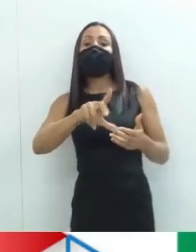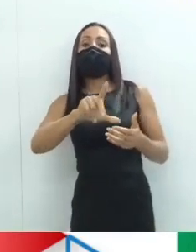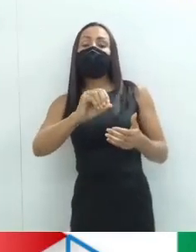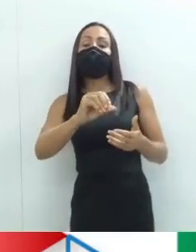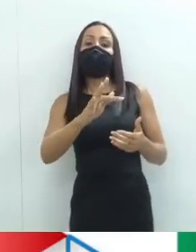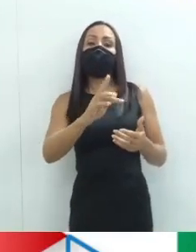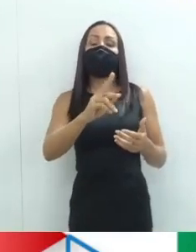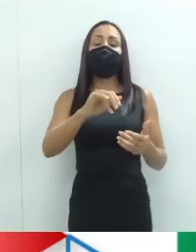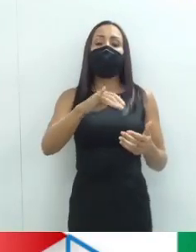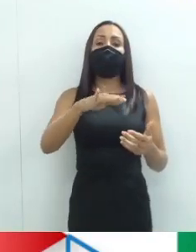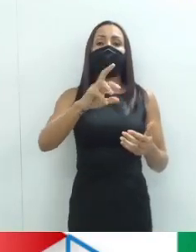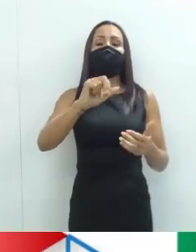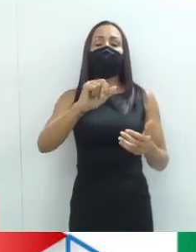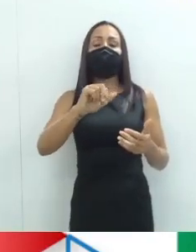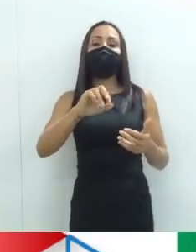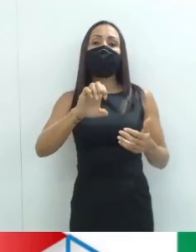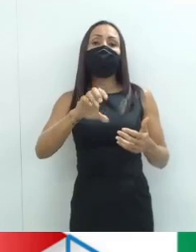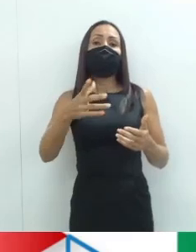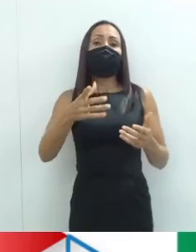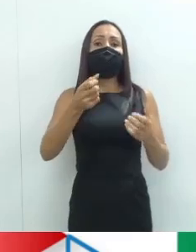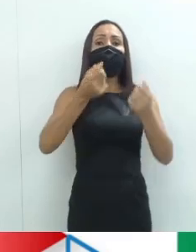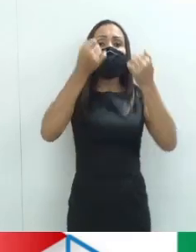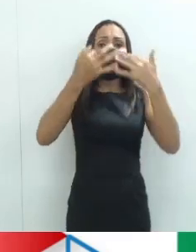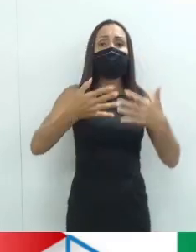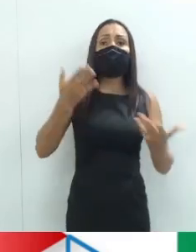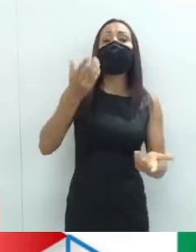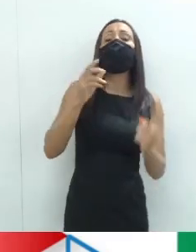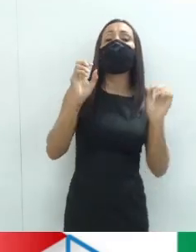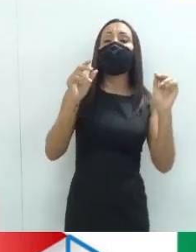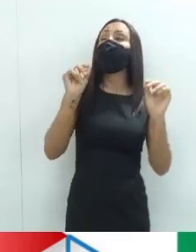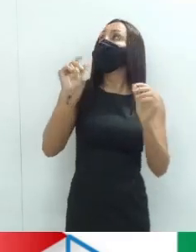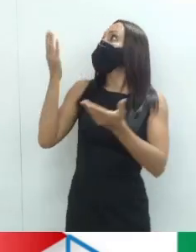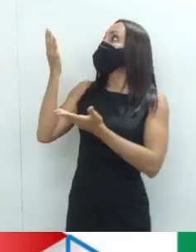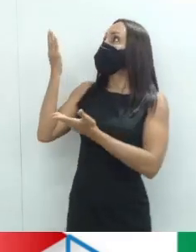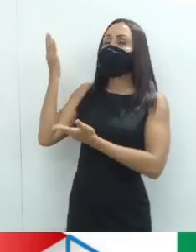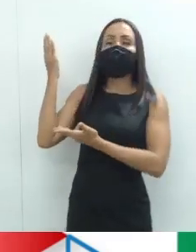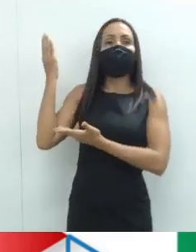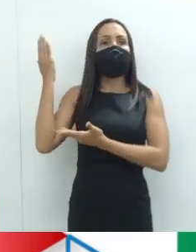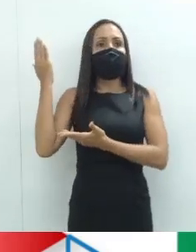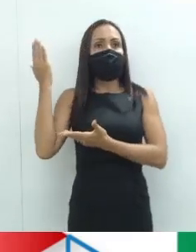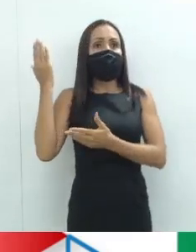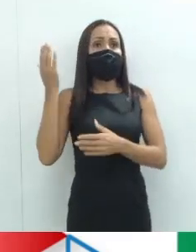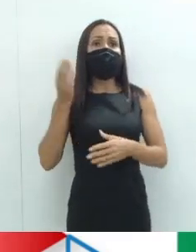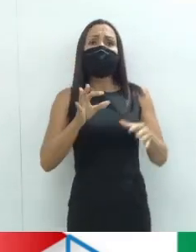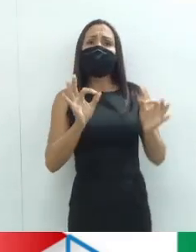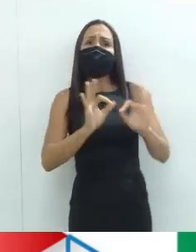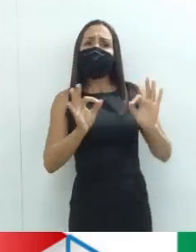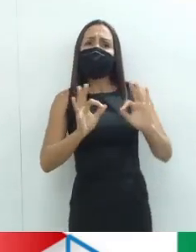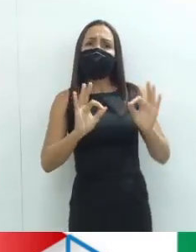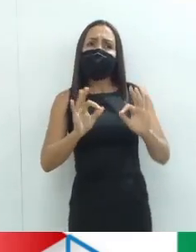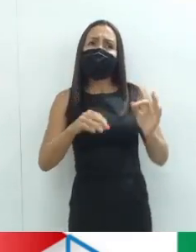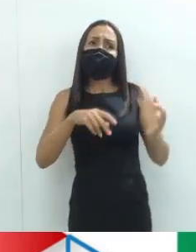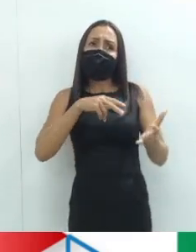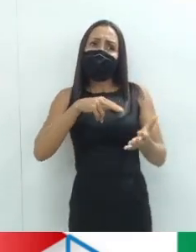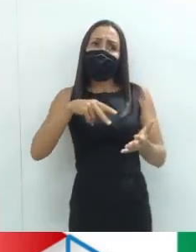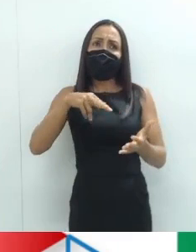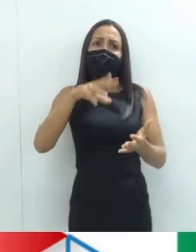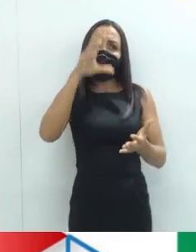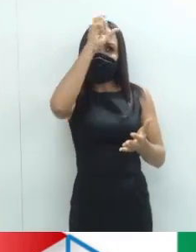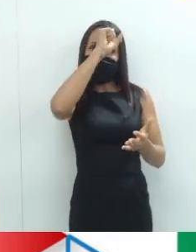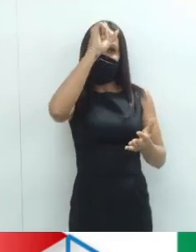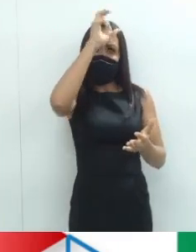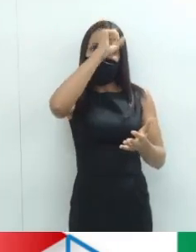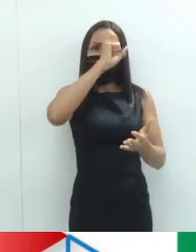educação brasileira, gente. Olha o que ele vai falar. Ele vai dizer o seguinte para a gente hoje: ninguém caminha sem aprender